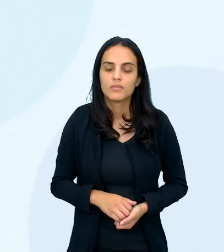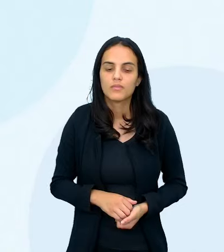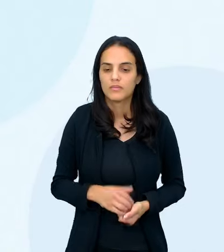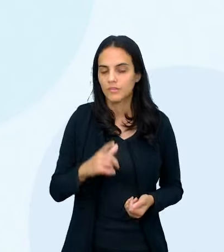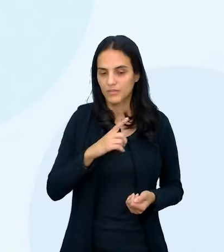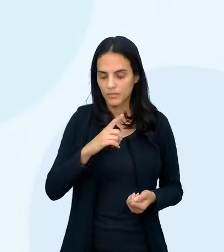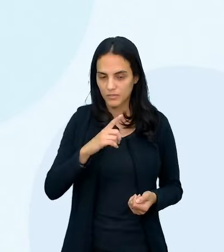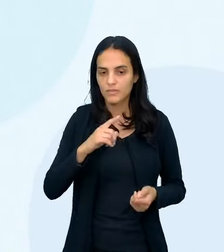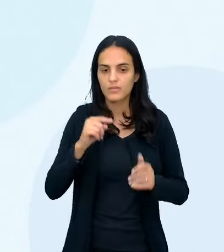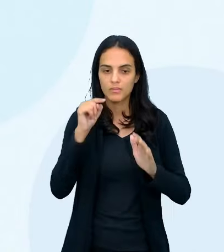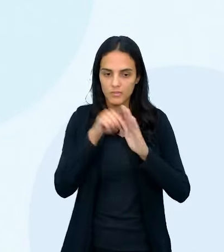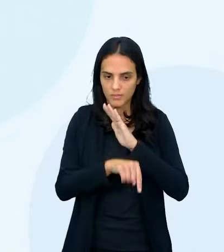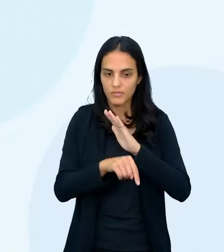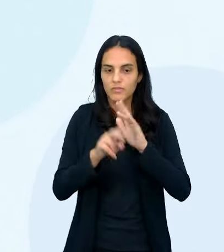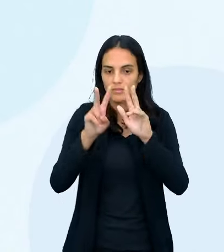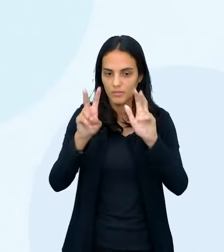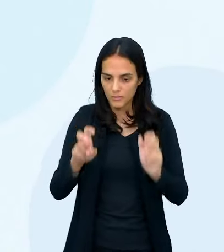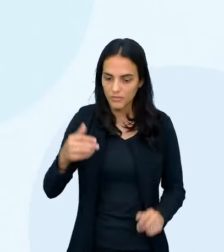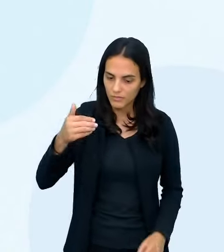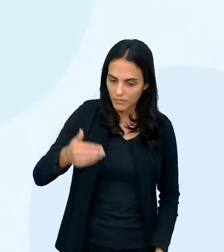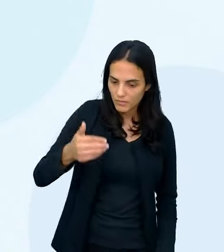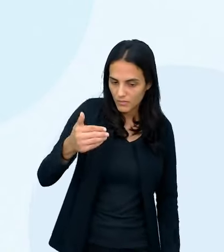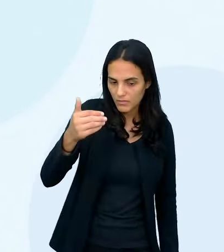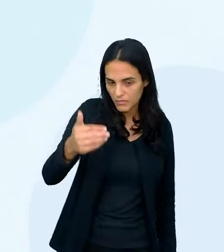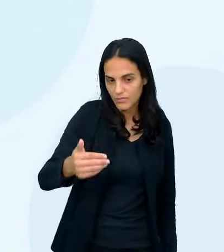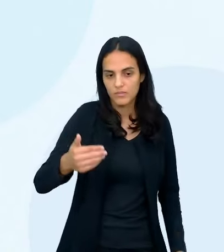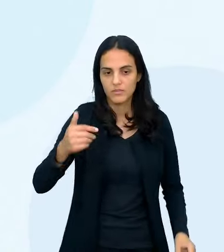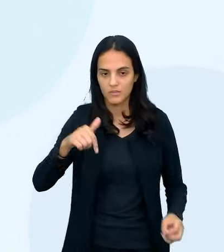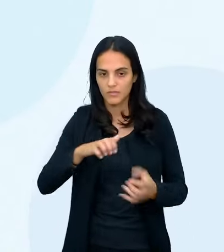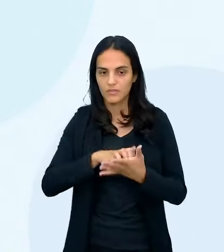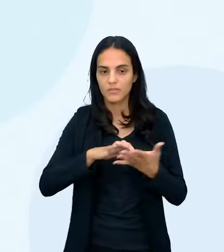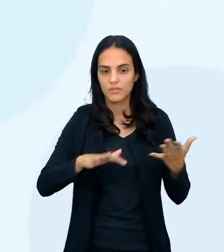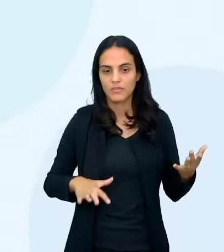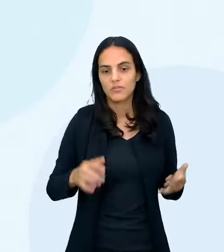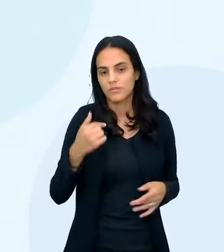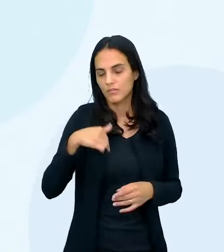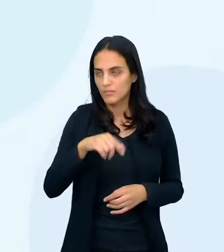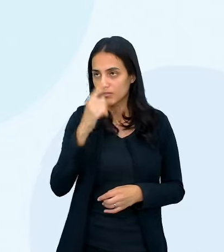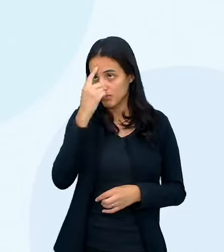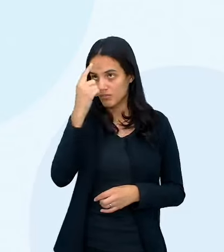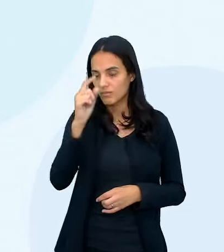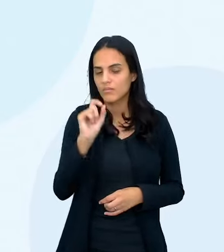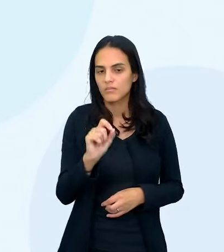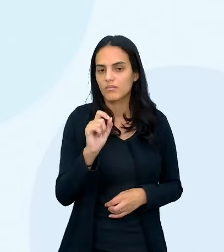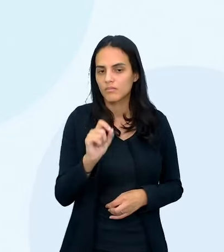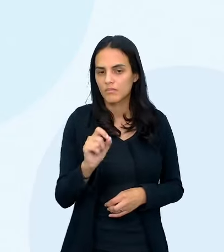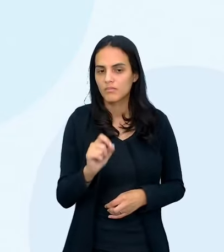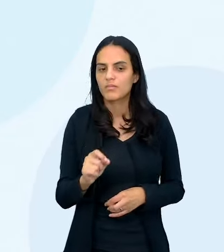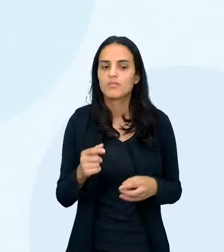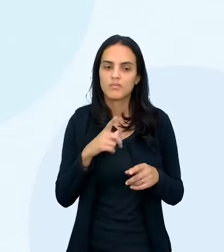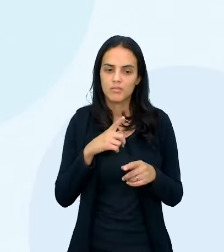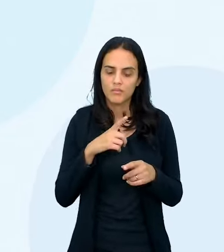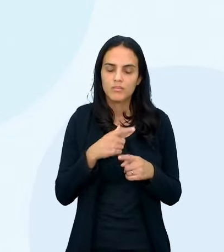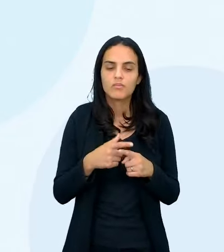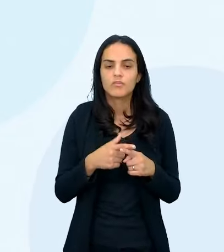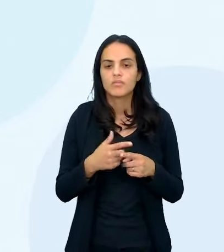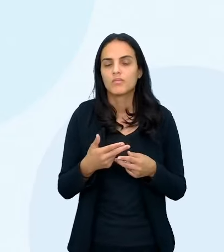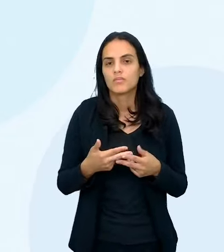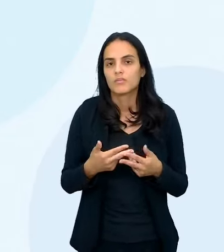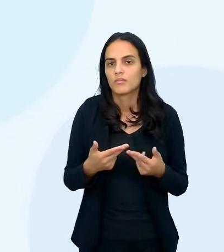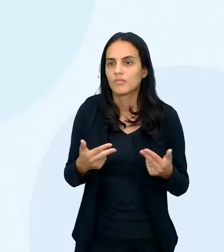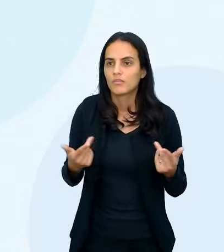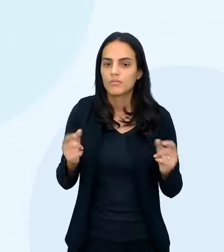bem interessante que é levantada no decorrer do desenvolvimento dessa atividade, a gente pensar, né, que na maioria das vezes, o